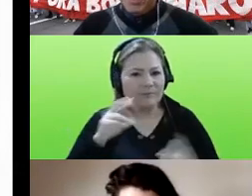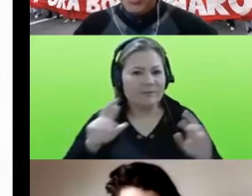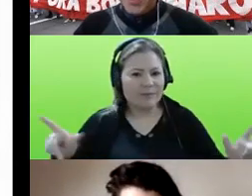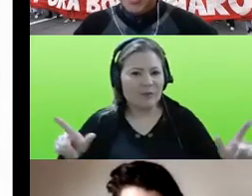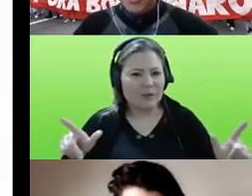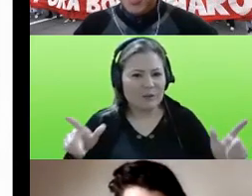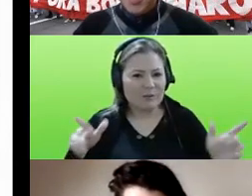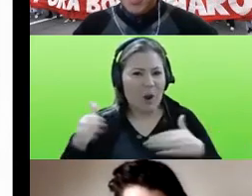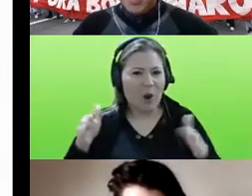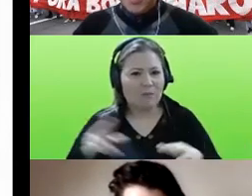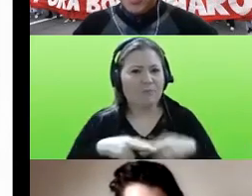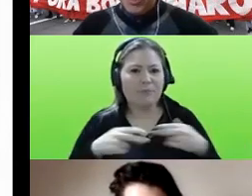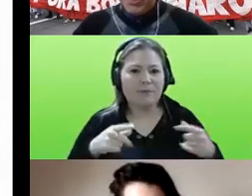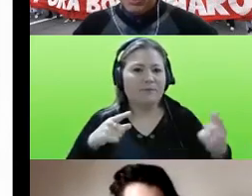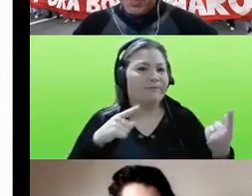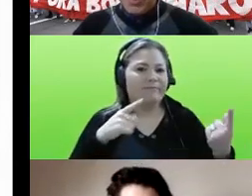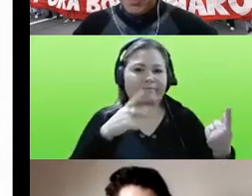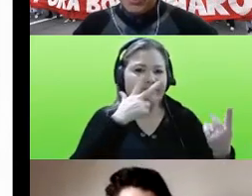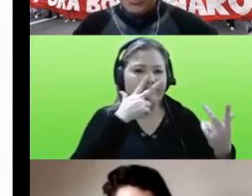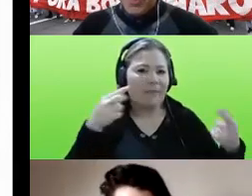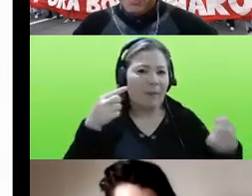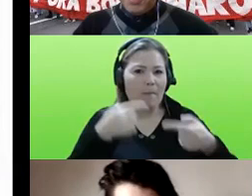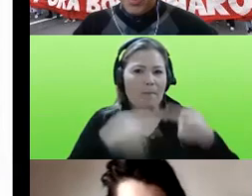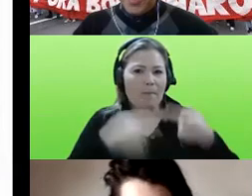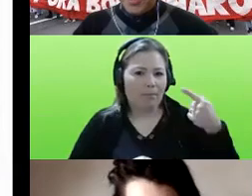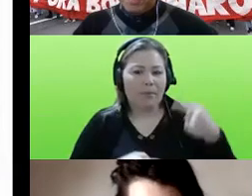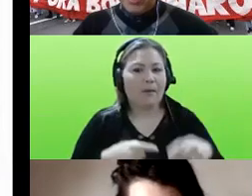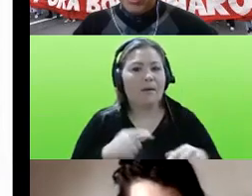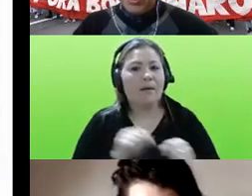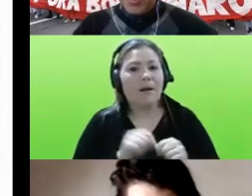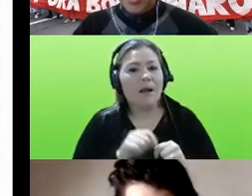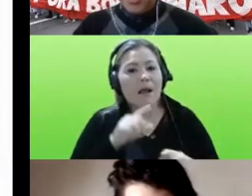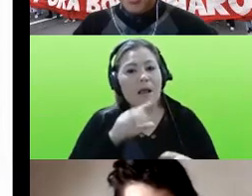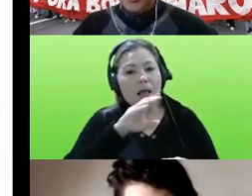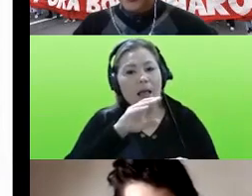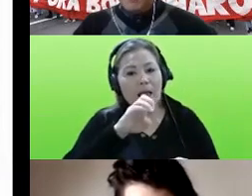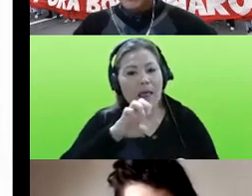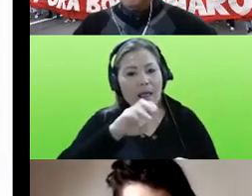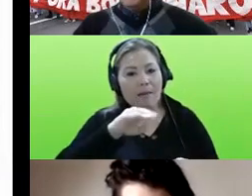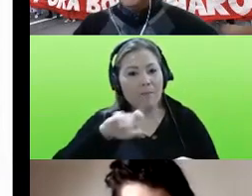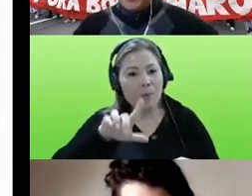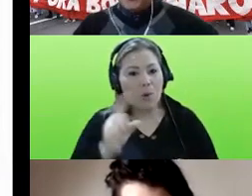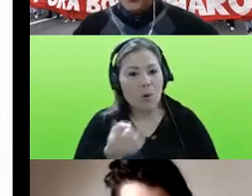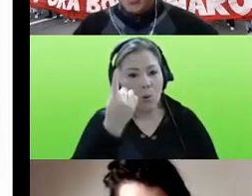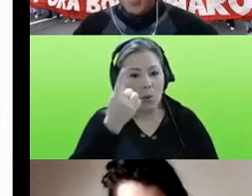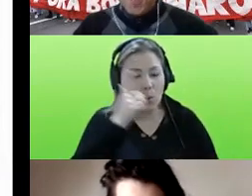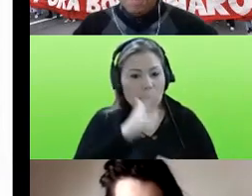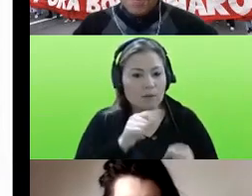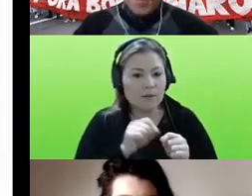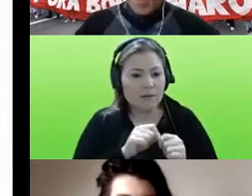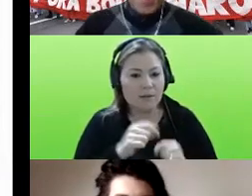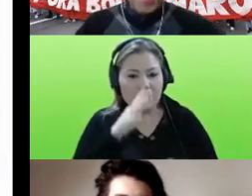aí o Bill Gates se deu muito bem com isso. O Emil é uma das pessoas que eu conheço que sistematicamente se recusa